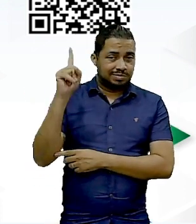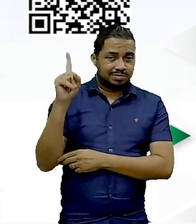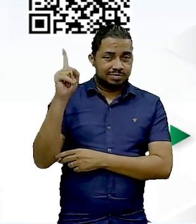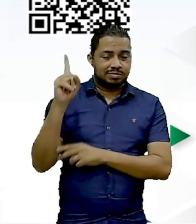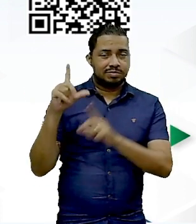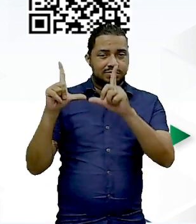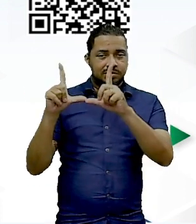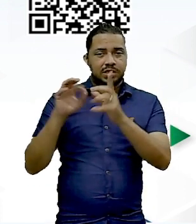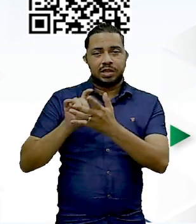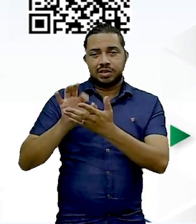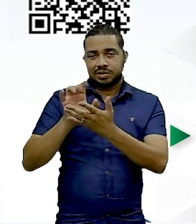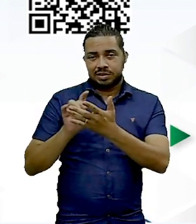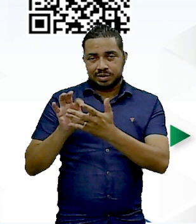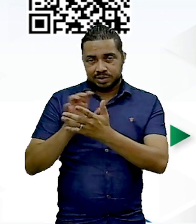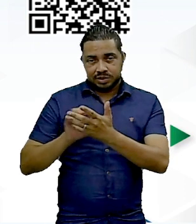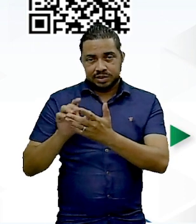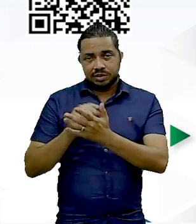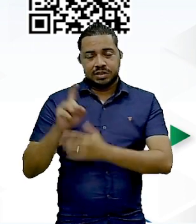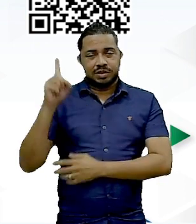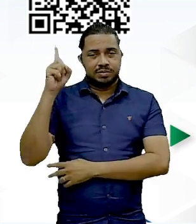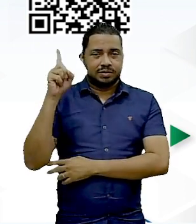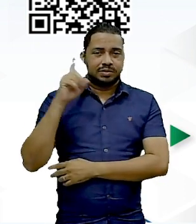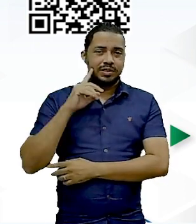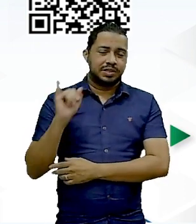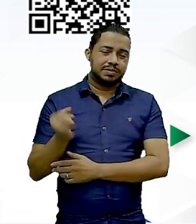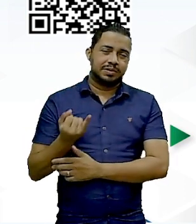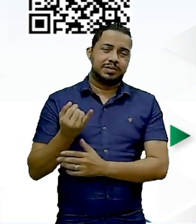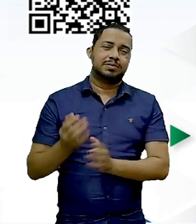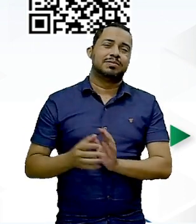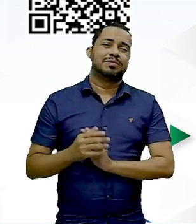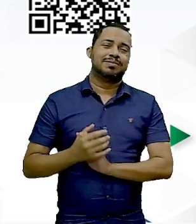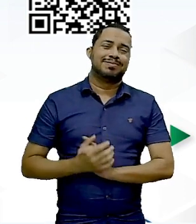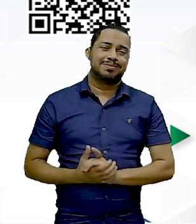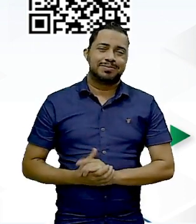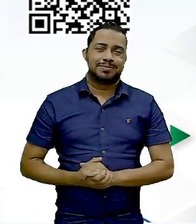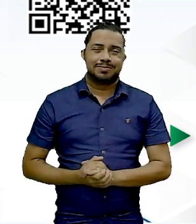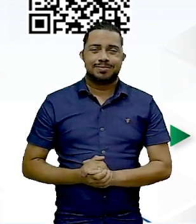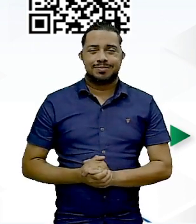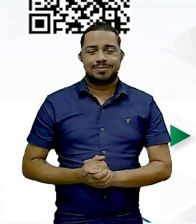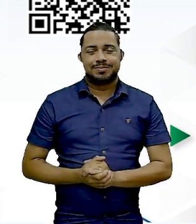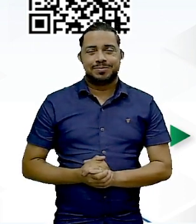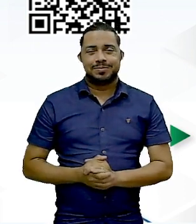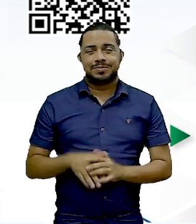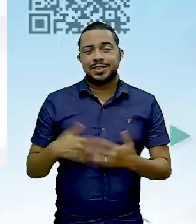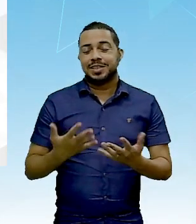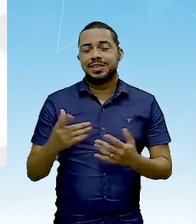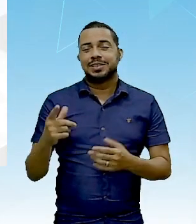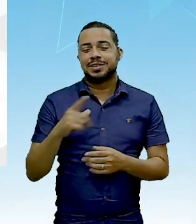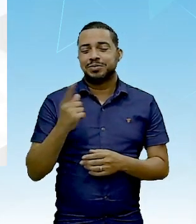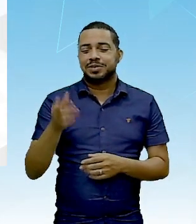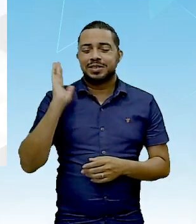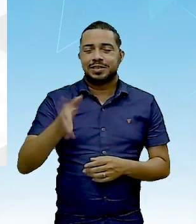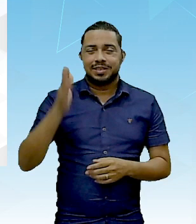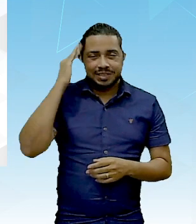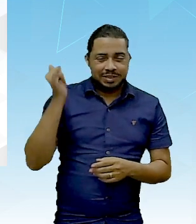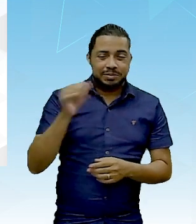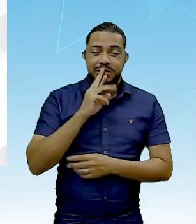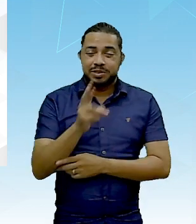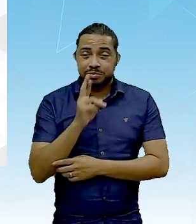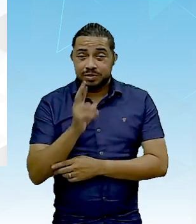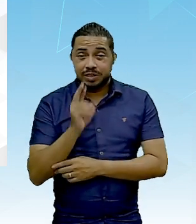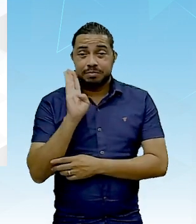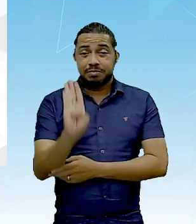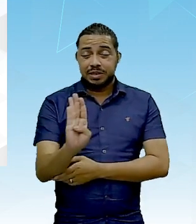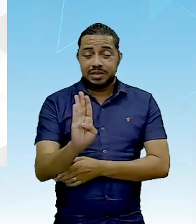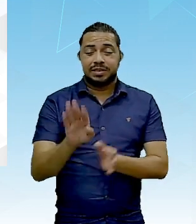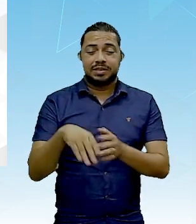aí, esse quadradinho na cabeça do Jefferson. Mostra aí, isso aí. Valeu. E aí você já sabe responder a letra B